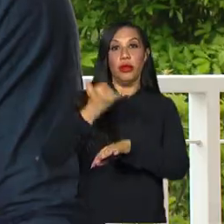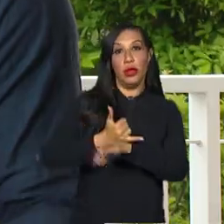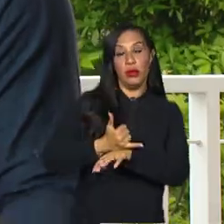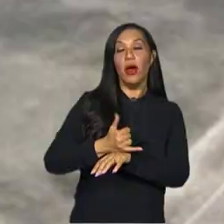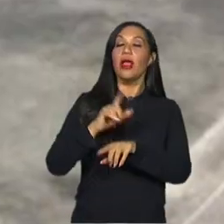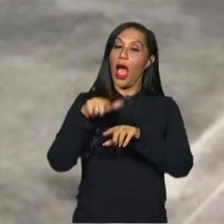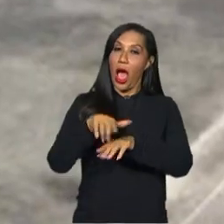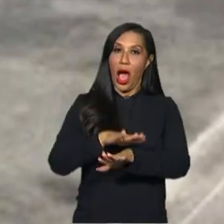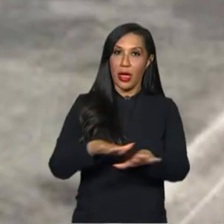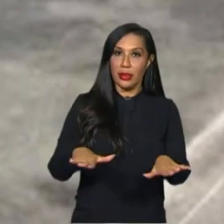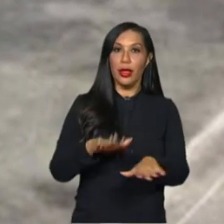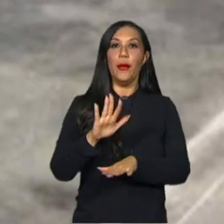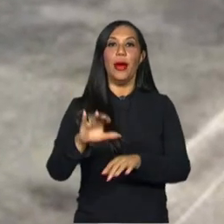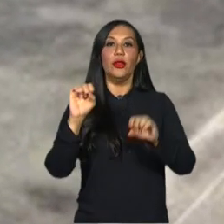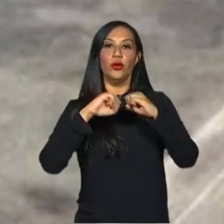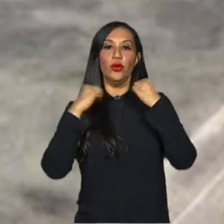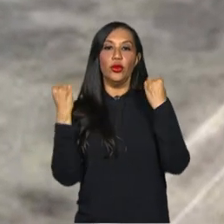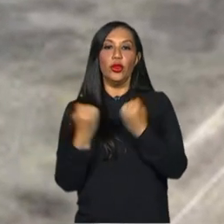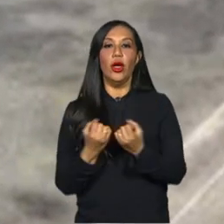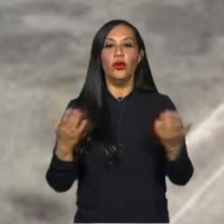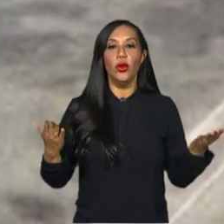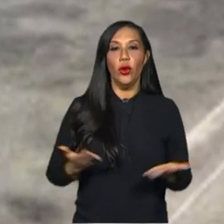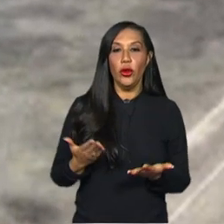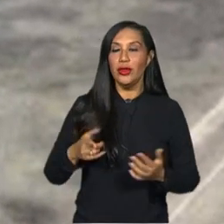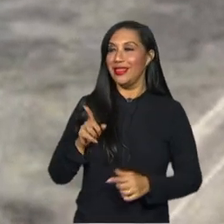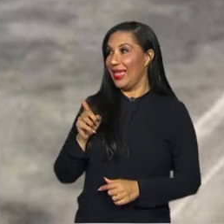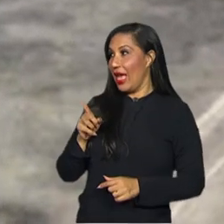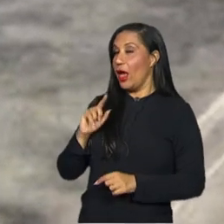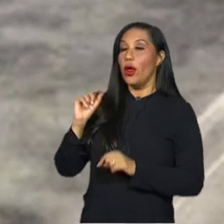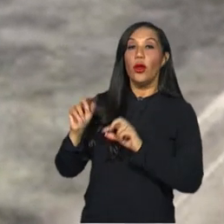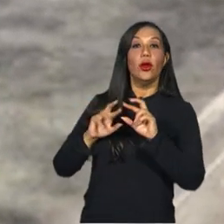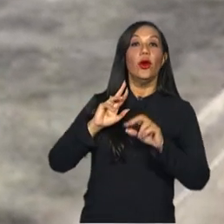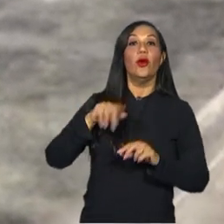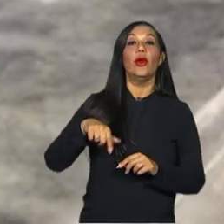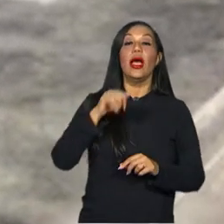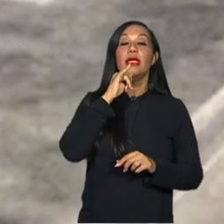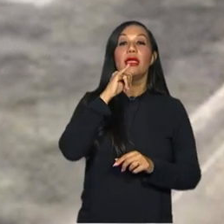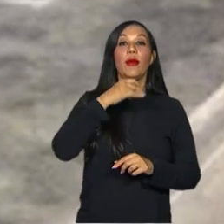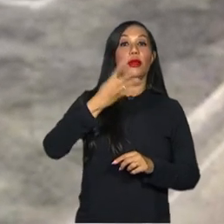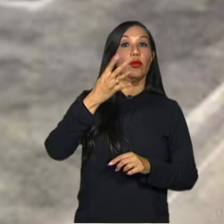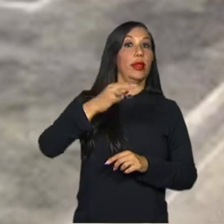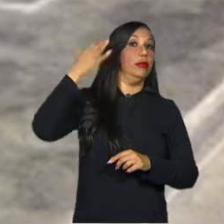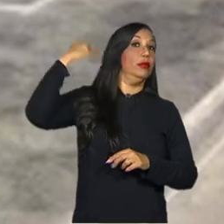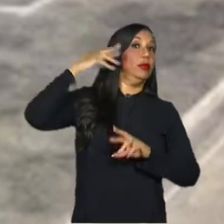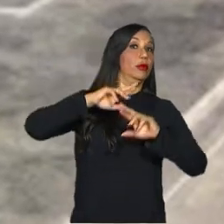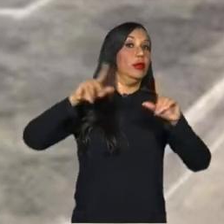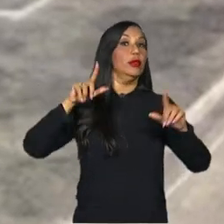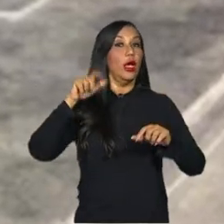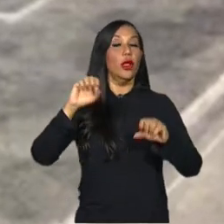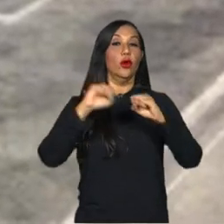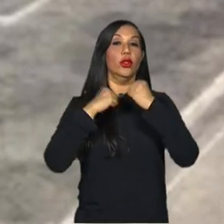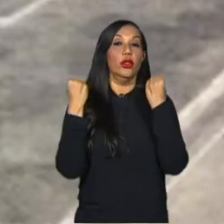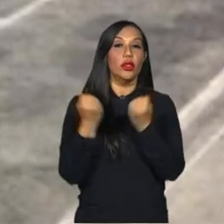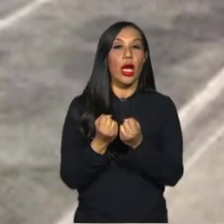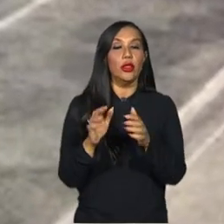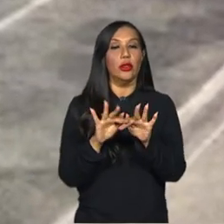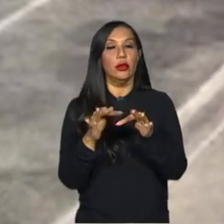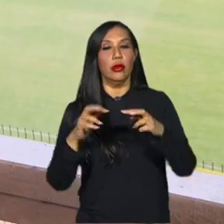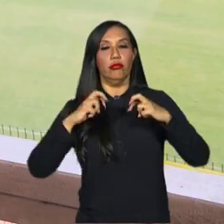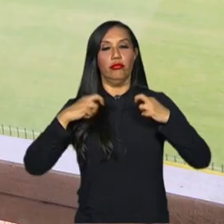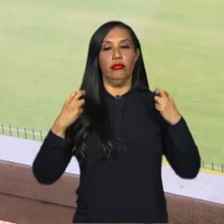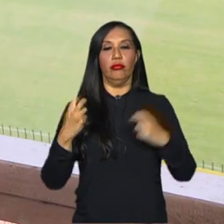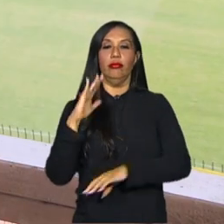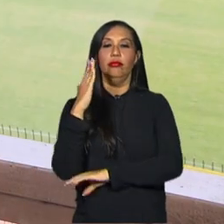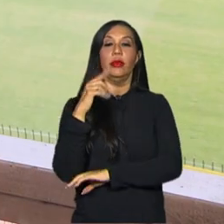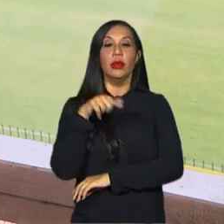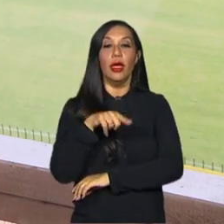diferente. Só que o estádio, que hoje é o Raulino Oliveira, ele não é o Raulino Oliveira na década de 40. Ele se mantém como um estádio pequeno, arquibancadas de madeira.